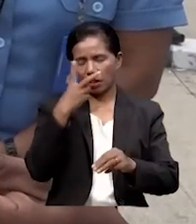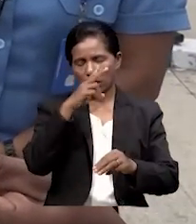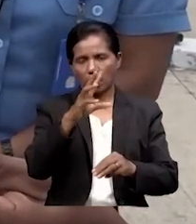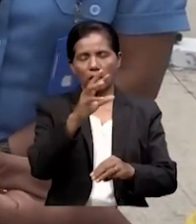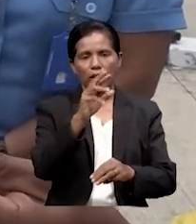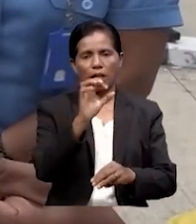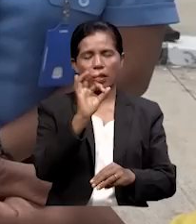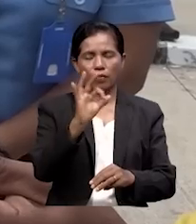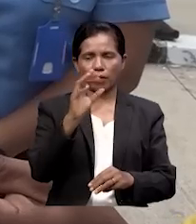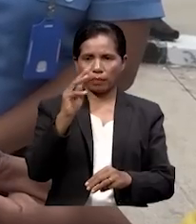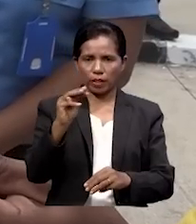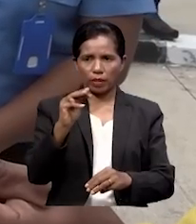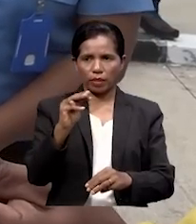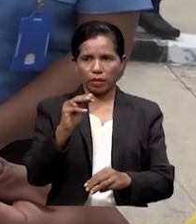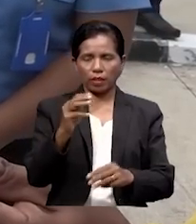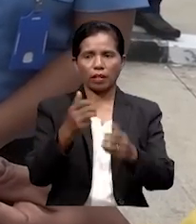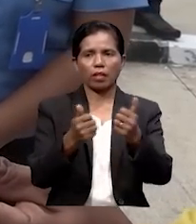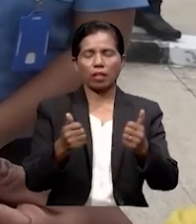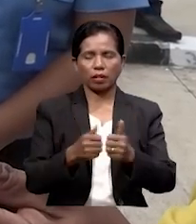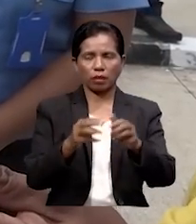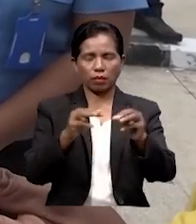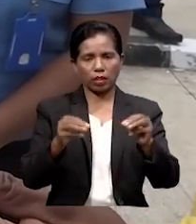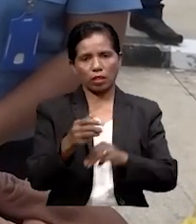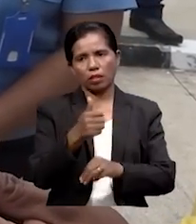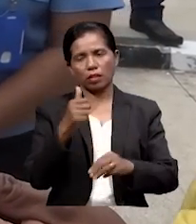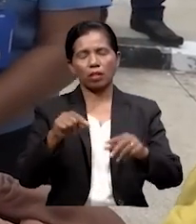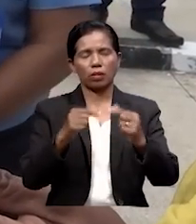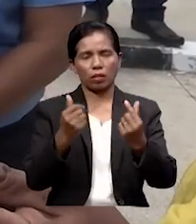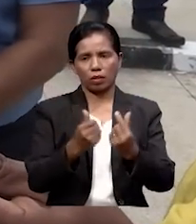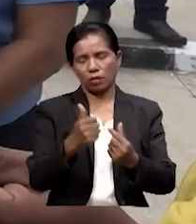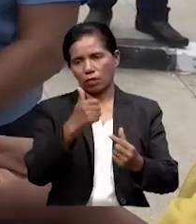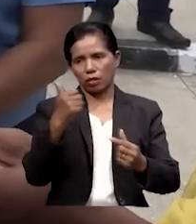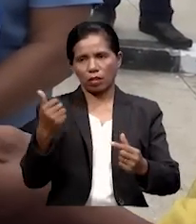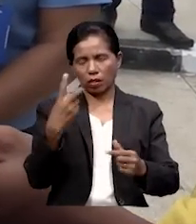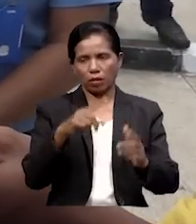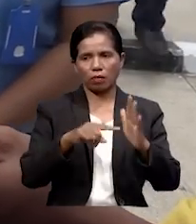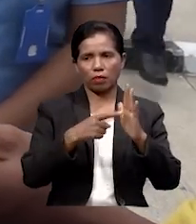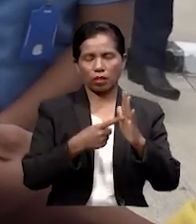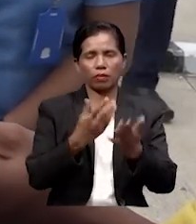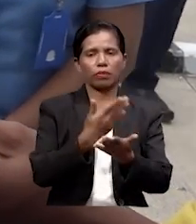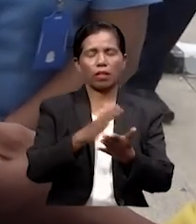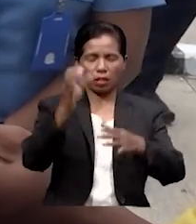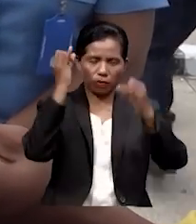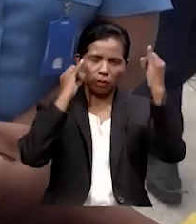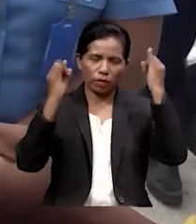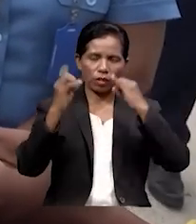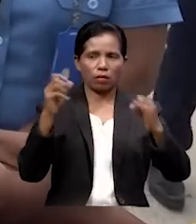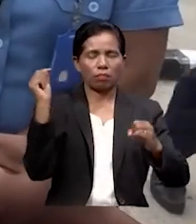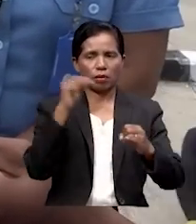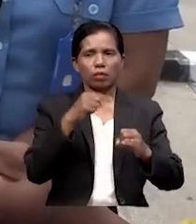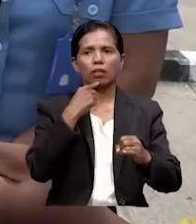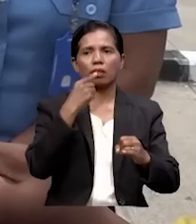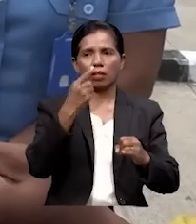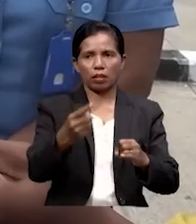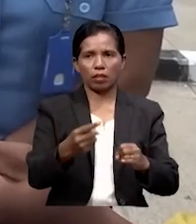social arte marciais balun grupo Sirene balun começa a lançar informações de Angata que